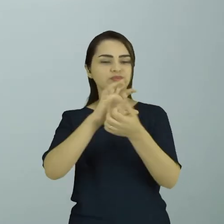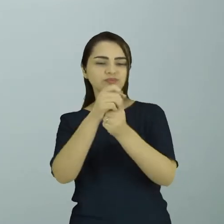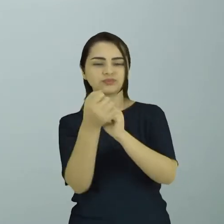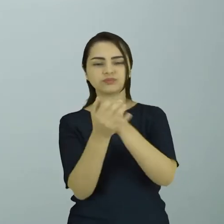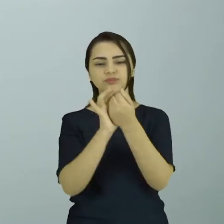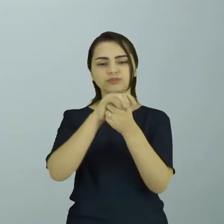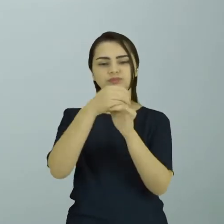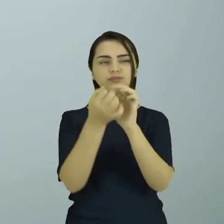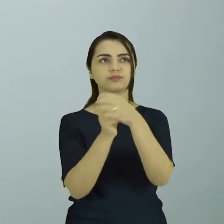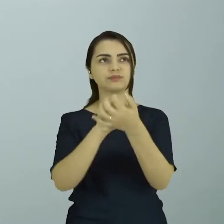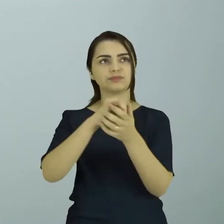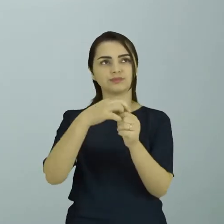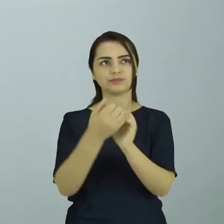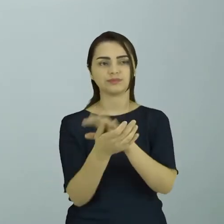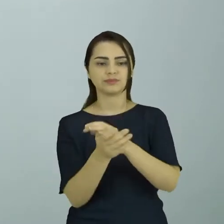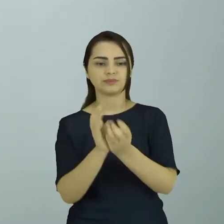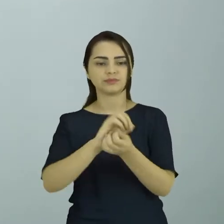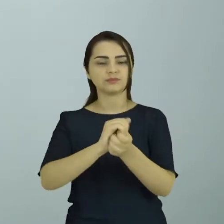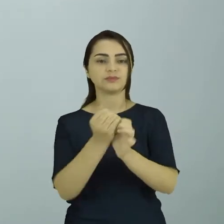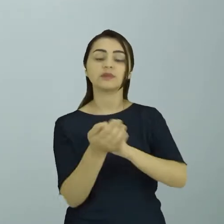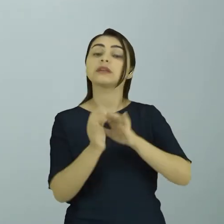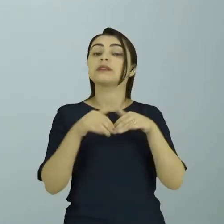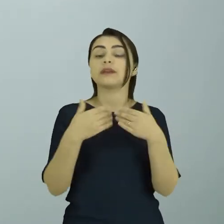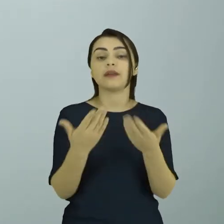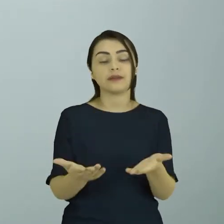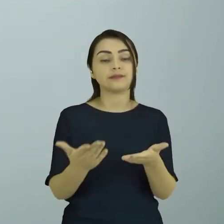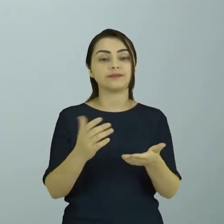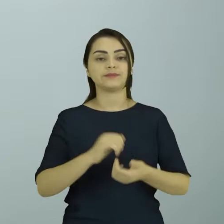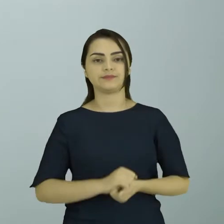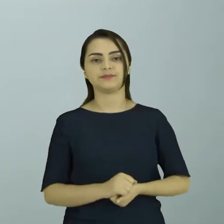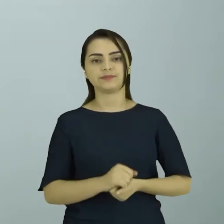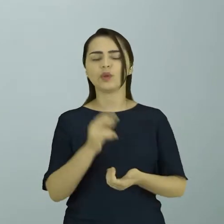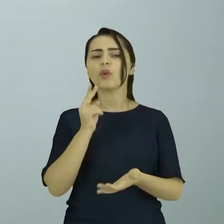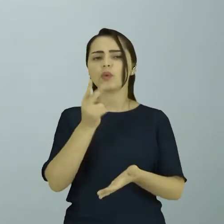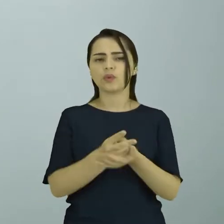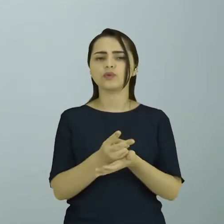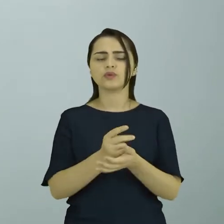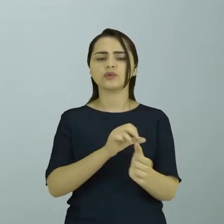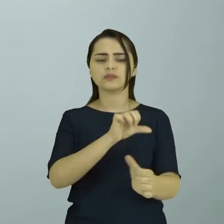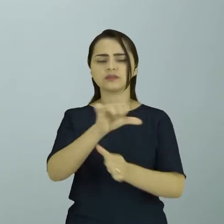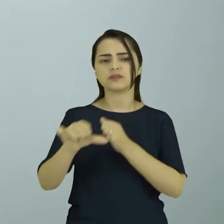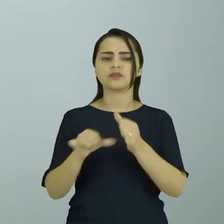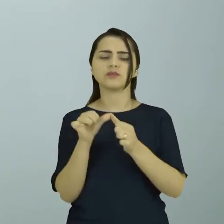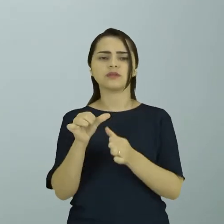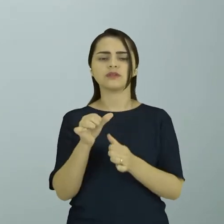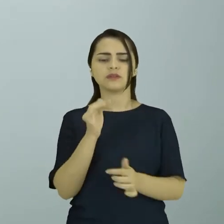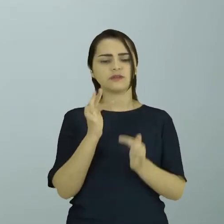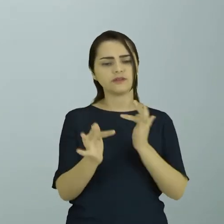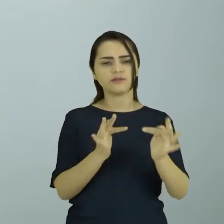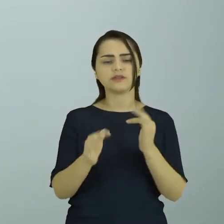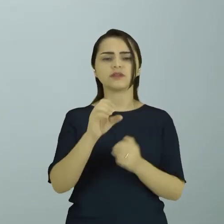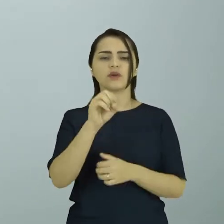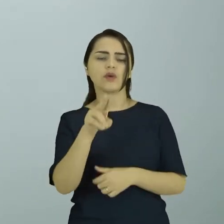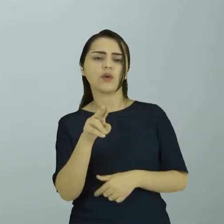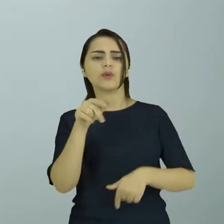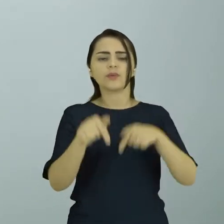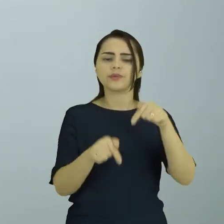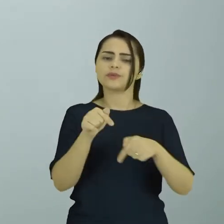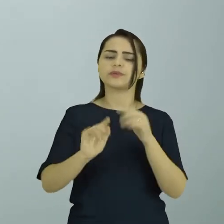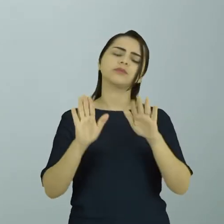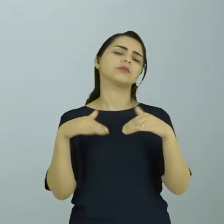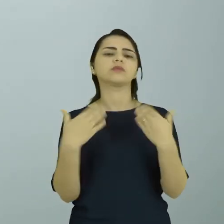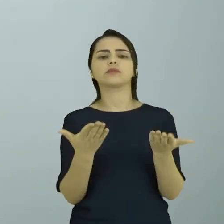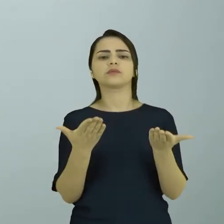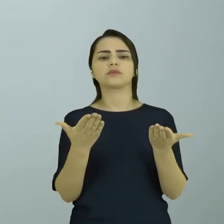ele, e aí? Continua sendo uma transformação física ou é uma transformação